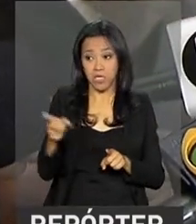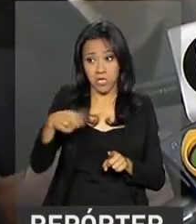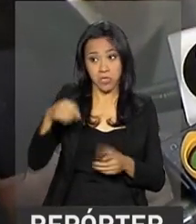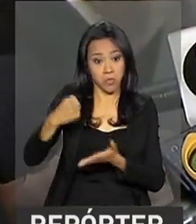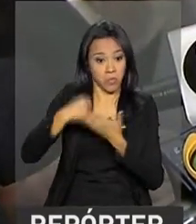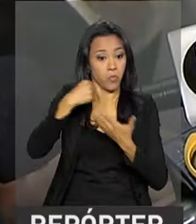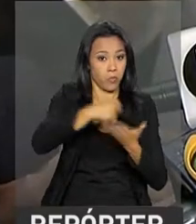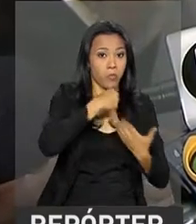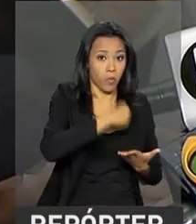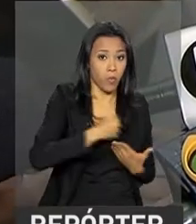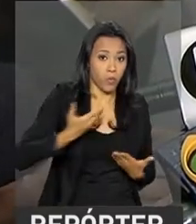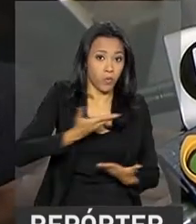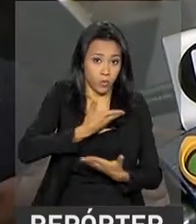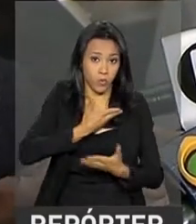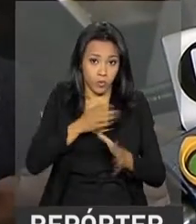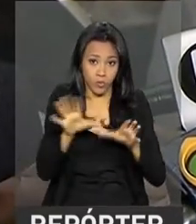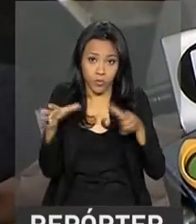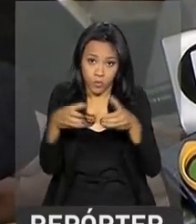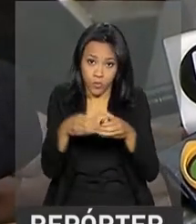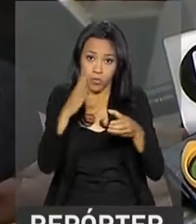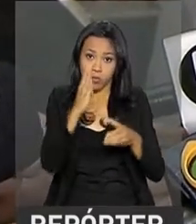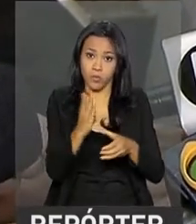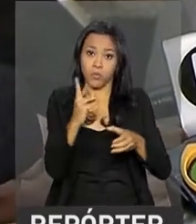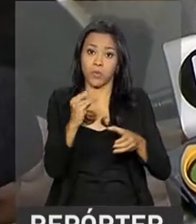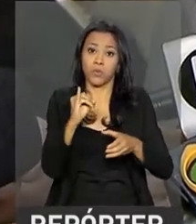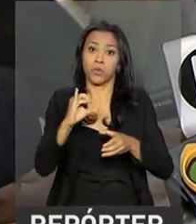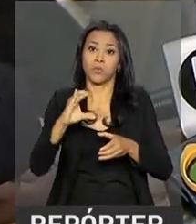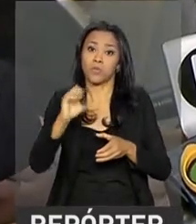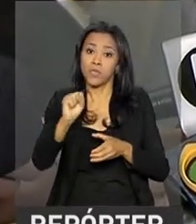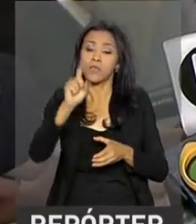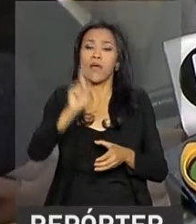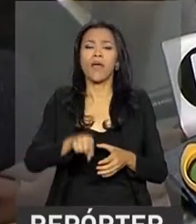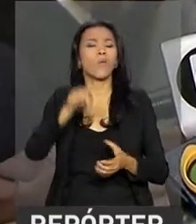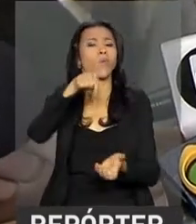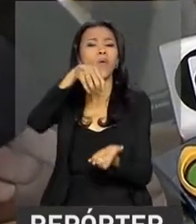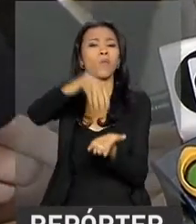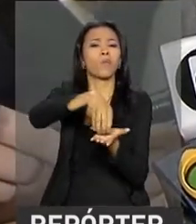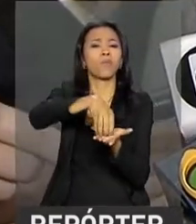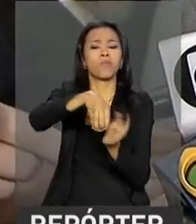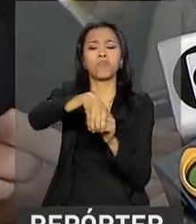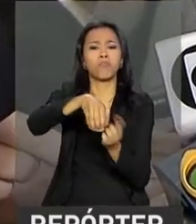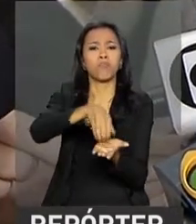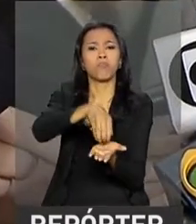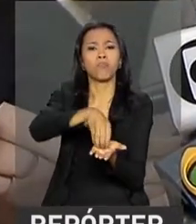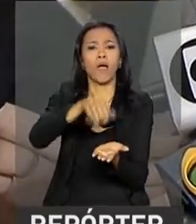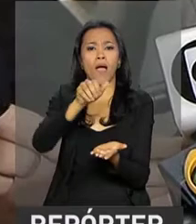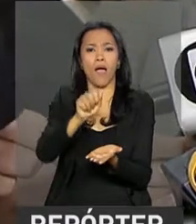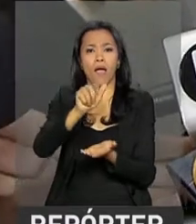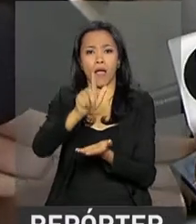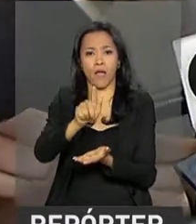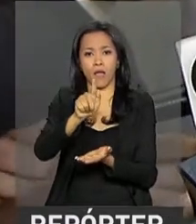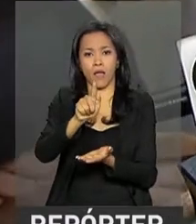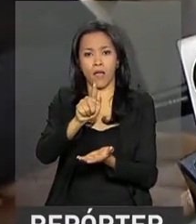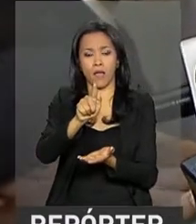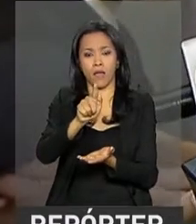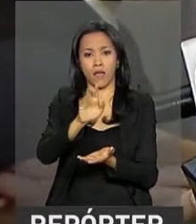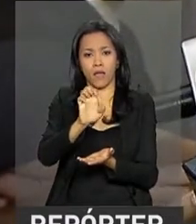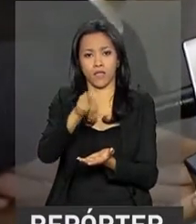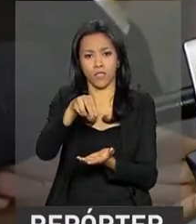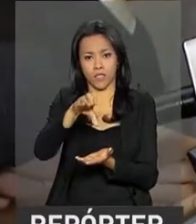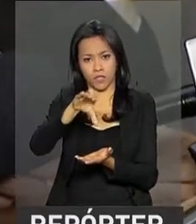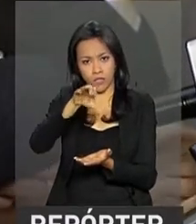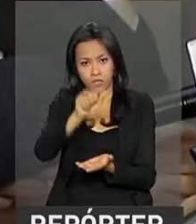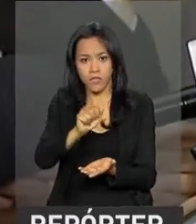apoio dos parceiros do BRICS, que é uma espécie de agência de inteligência e de cooperação entre